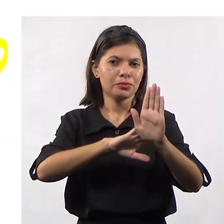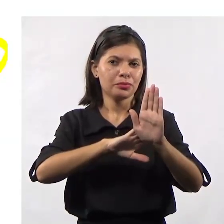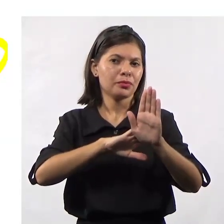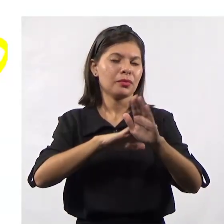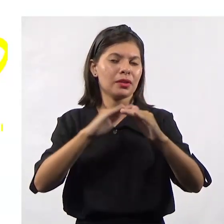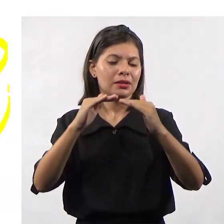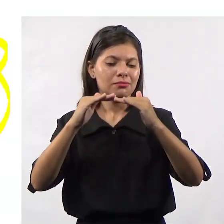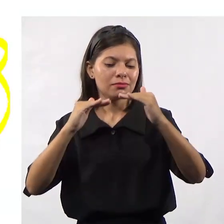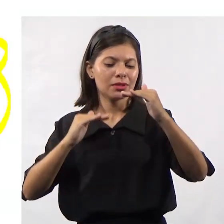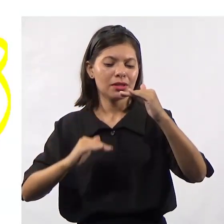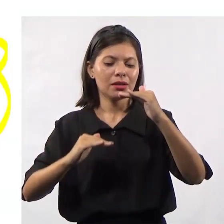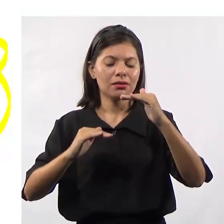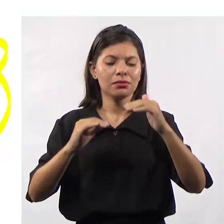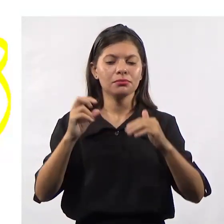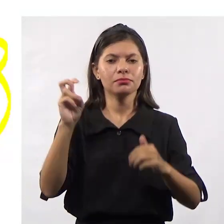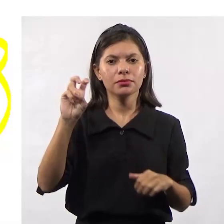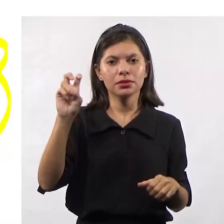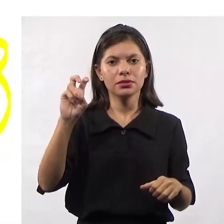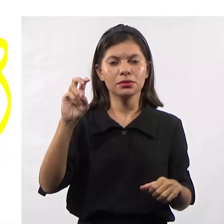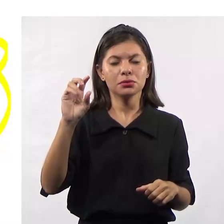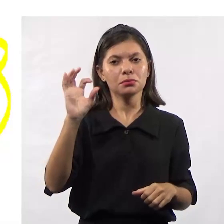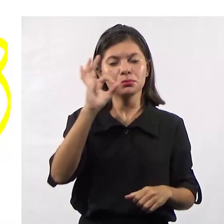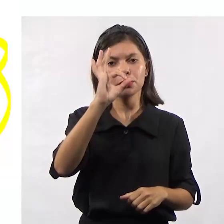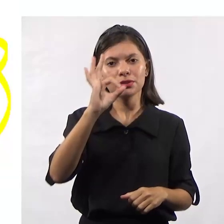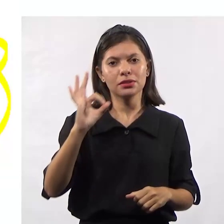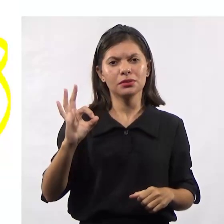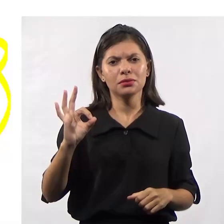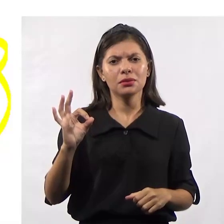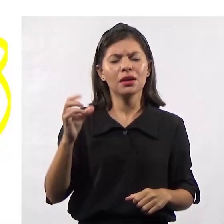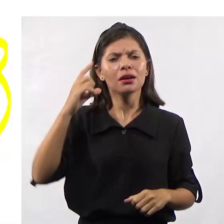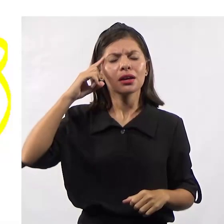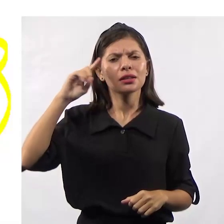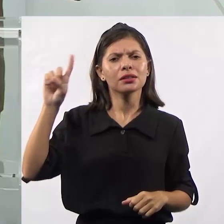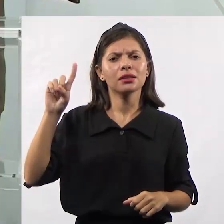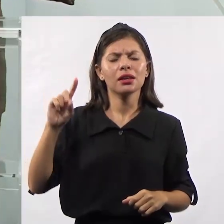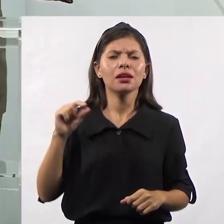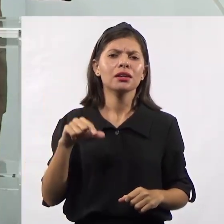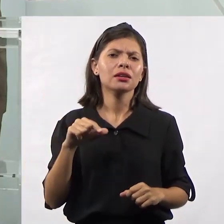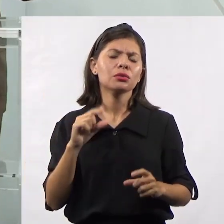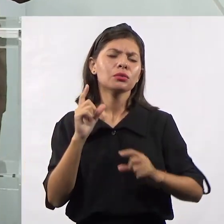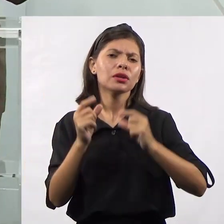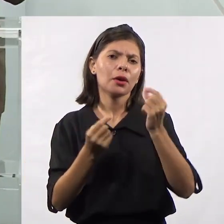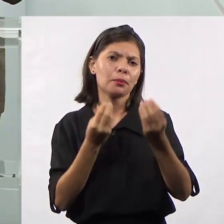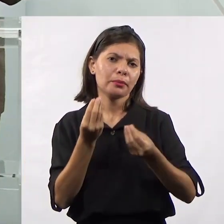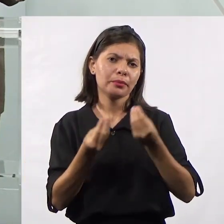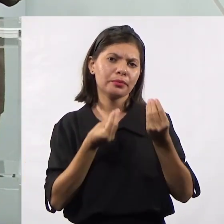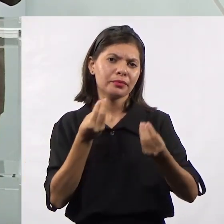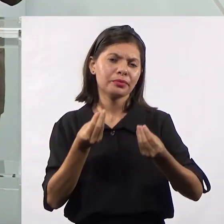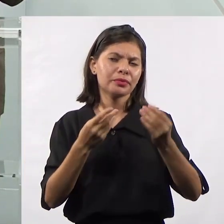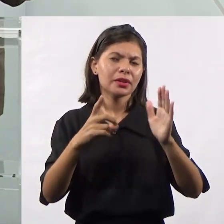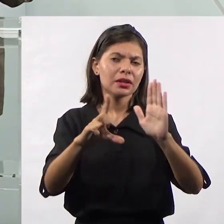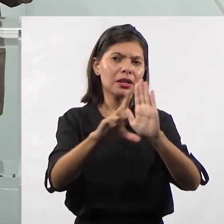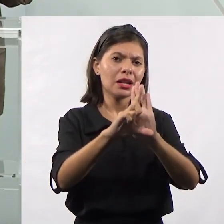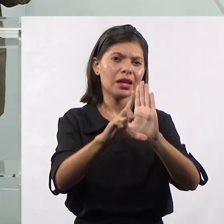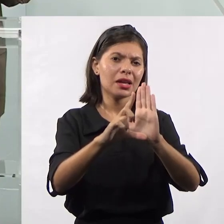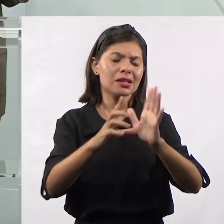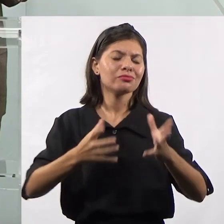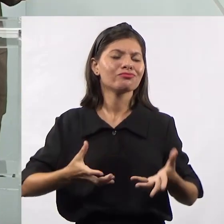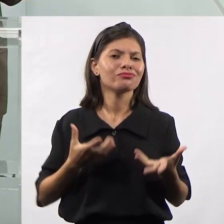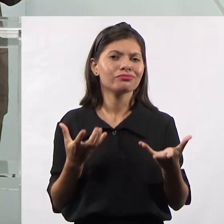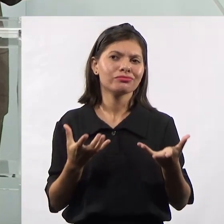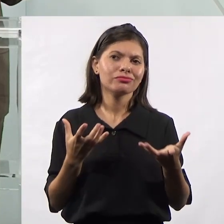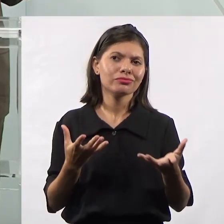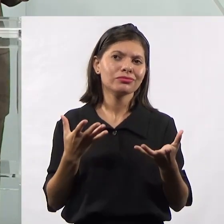para 5%. Então, qual que é a ideia aqui, gente? O legislador, ele quis